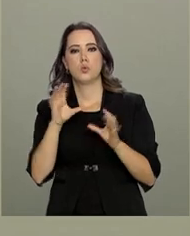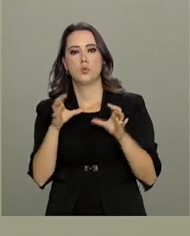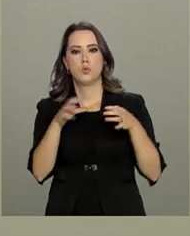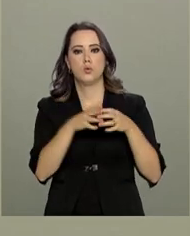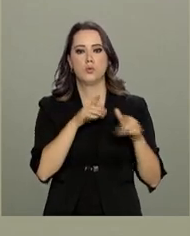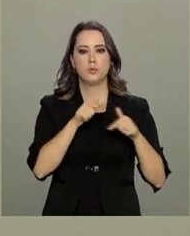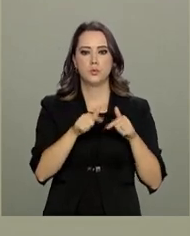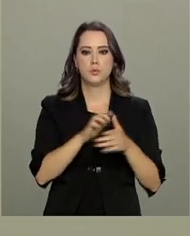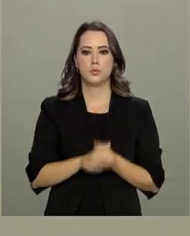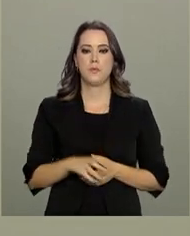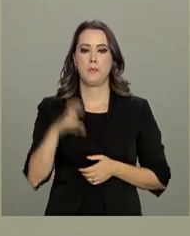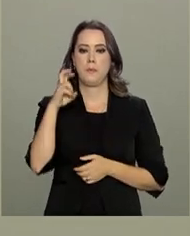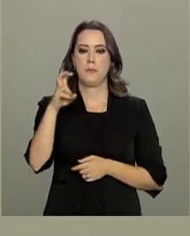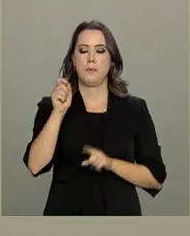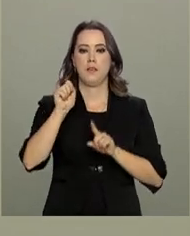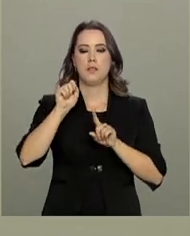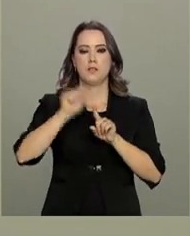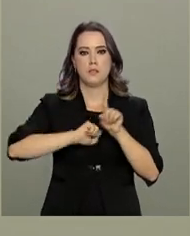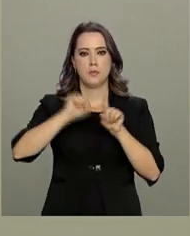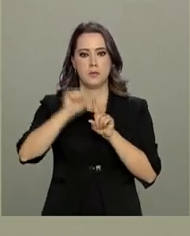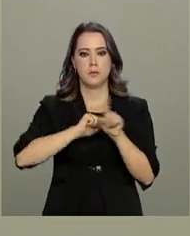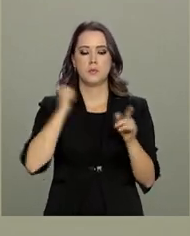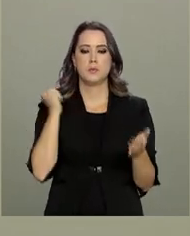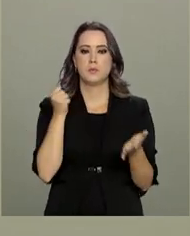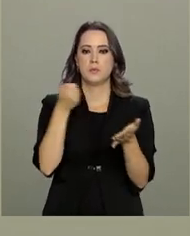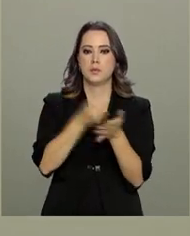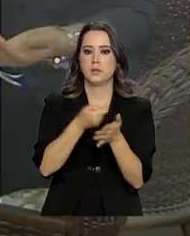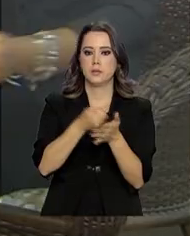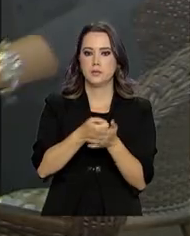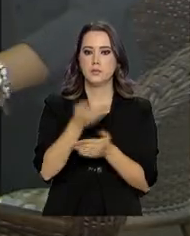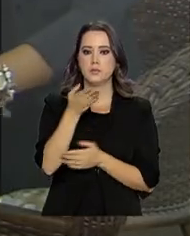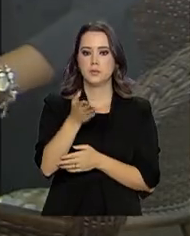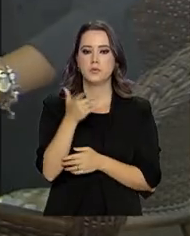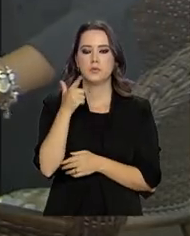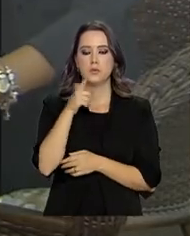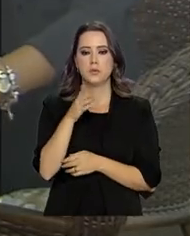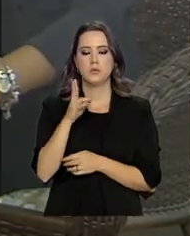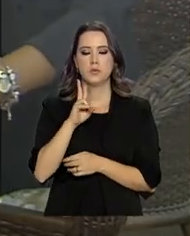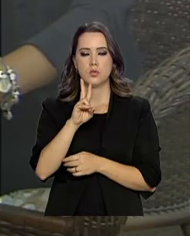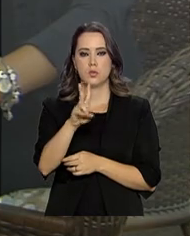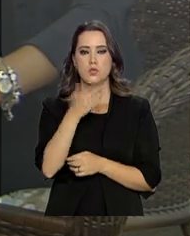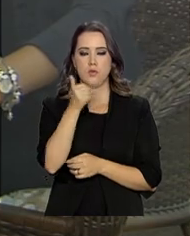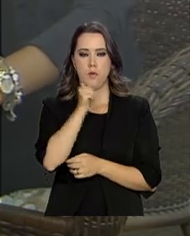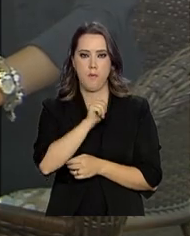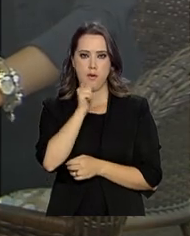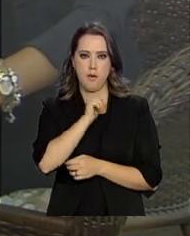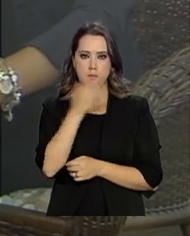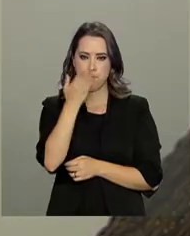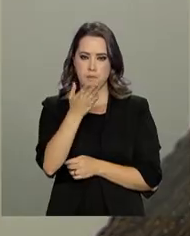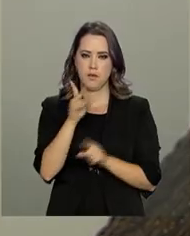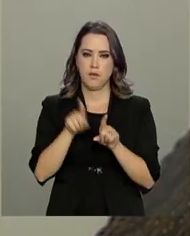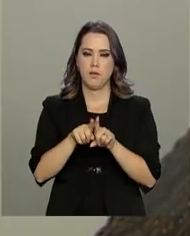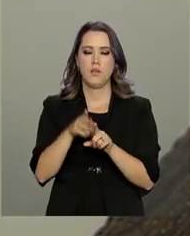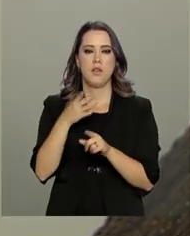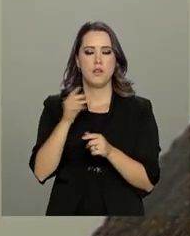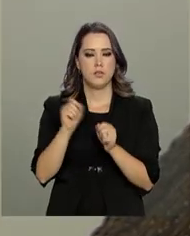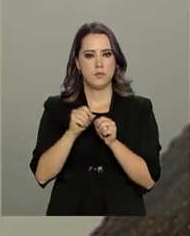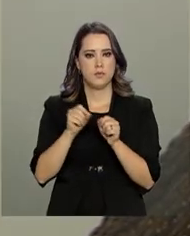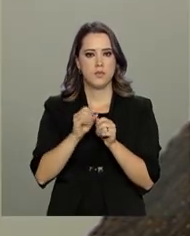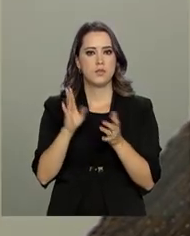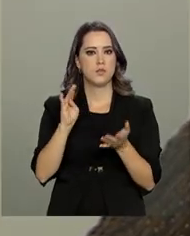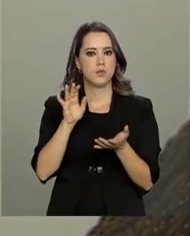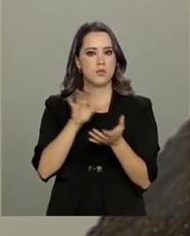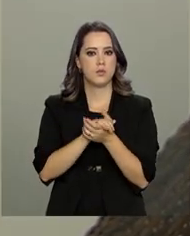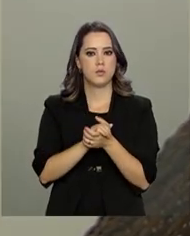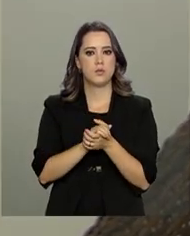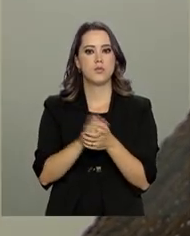Os 5 meses de seguro-desemprego foram suficientes para Natália, que conhecemos no início da reportagem, realizar o sonho de